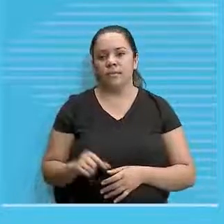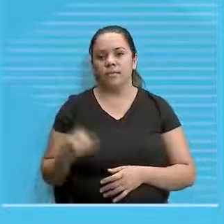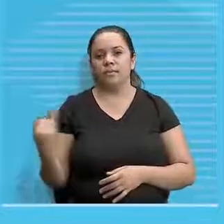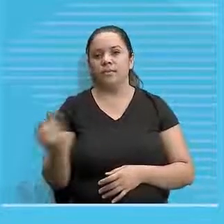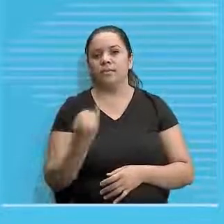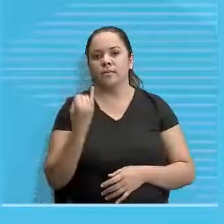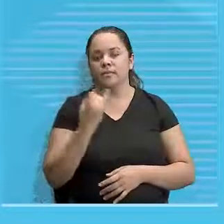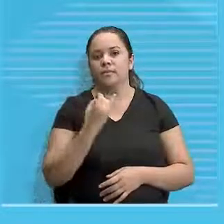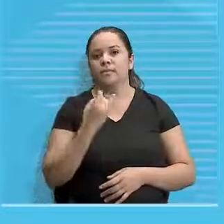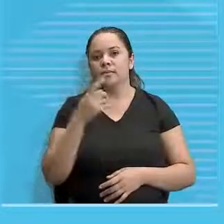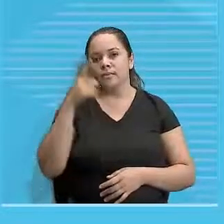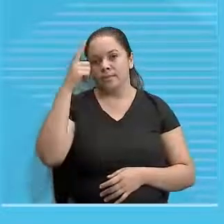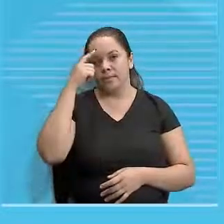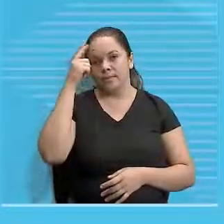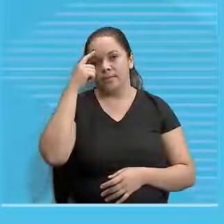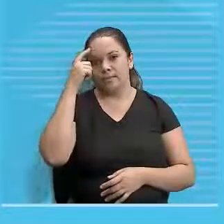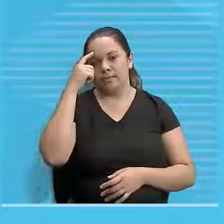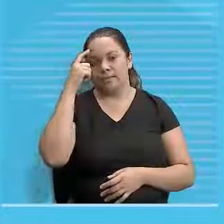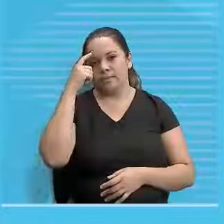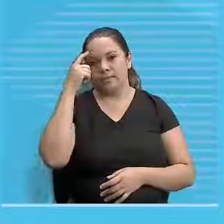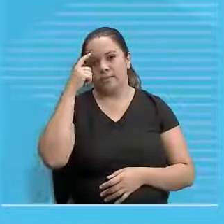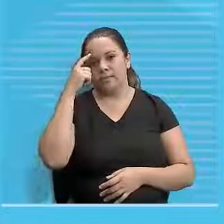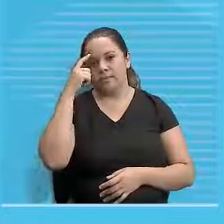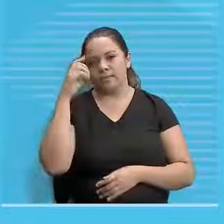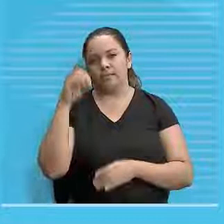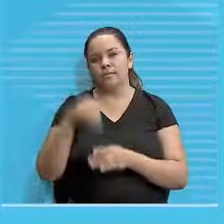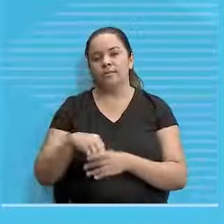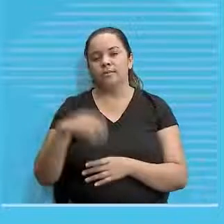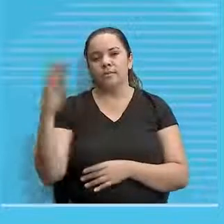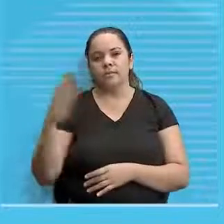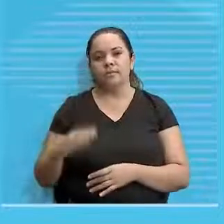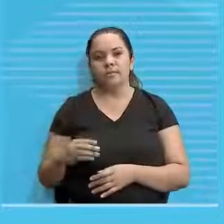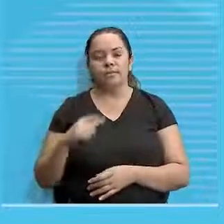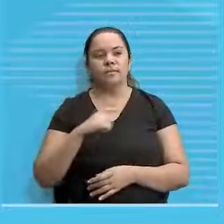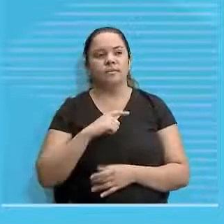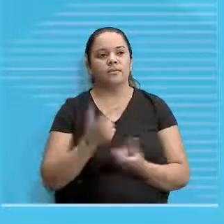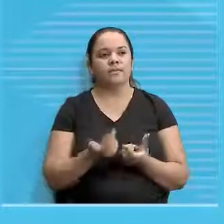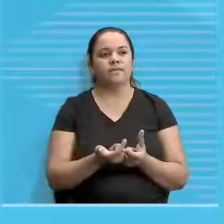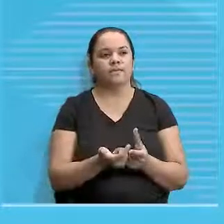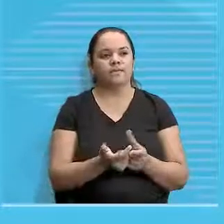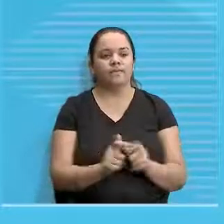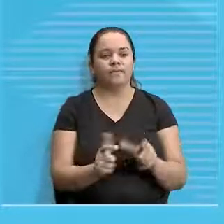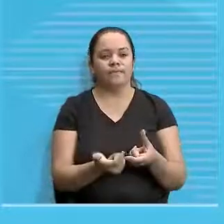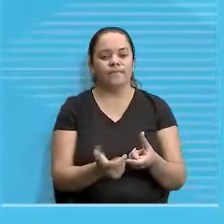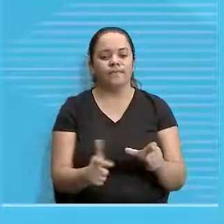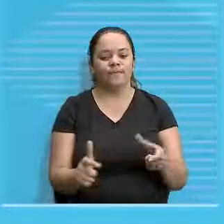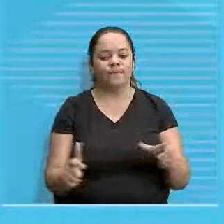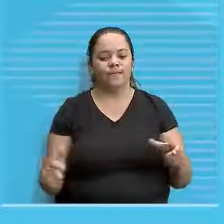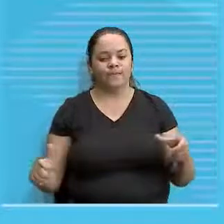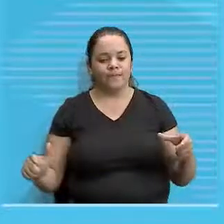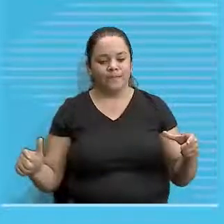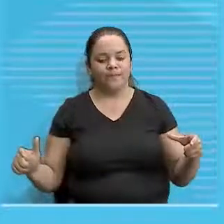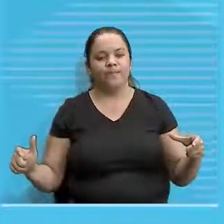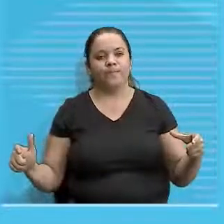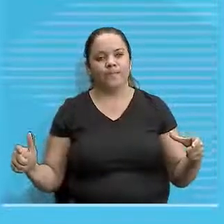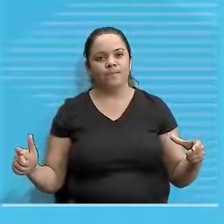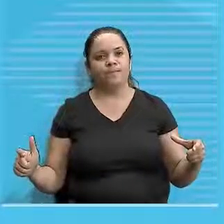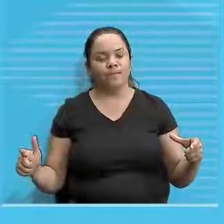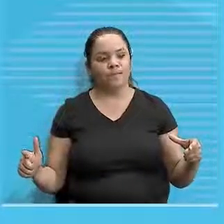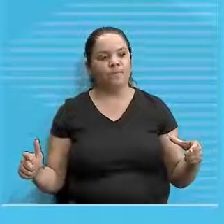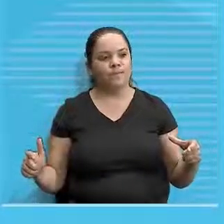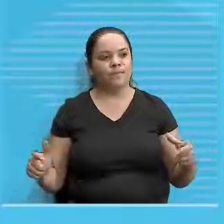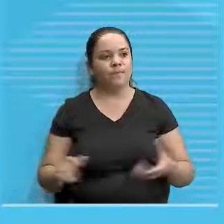ainda mais dentro do Brasil, a gente tem uma extensão territorial, de fato, né, uma grande extensão